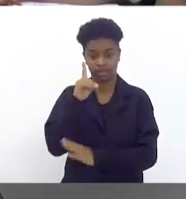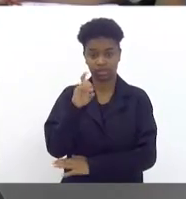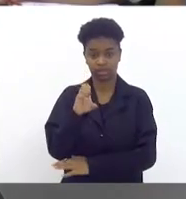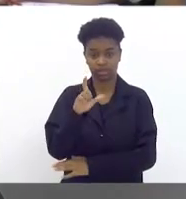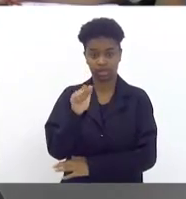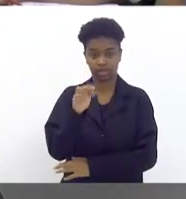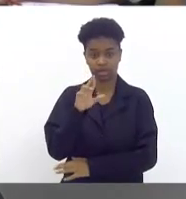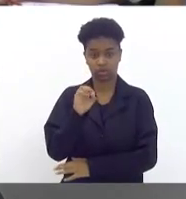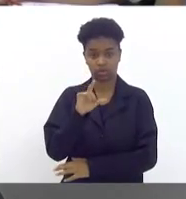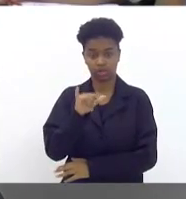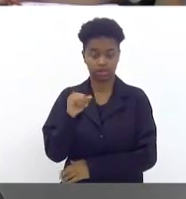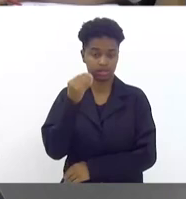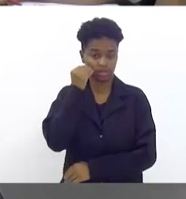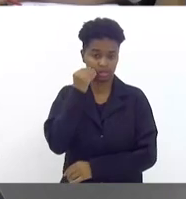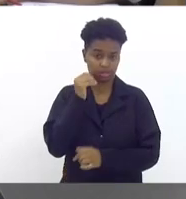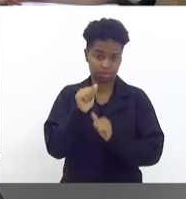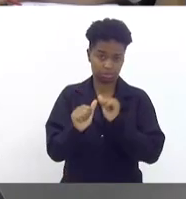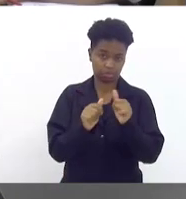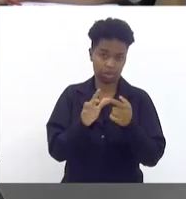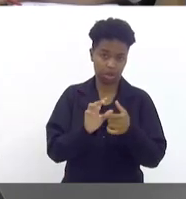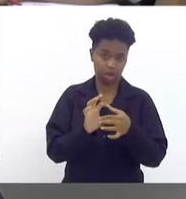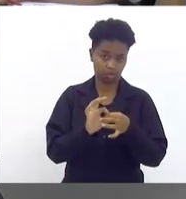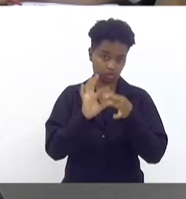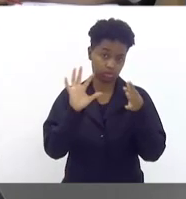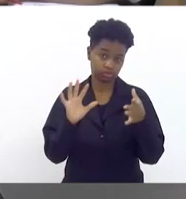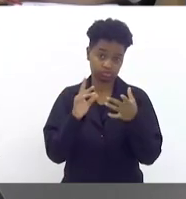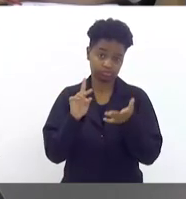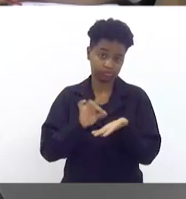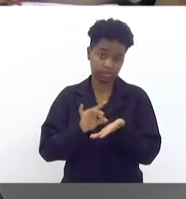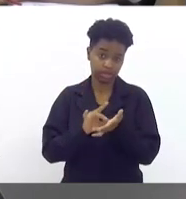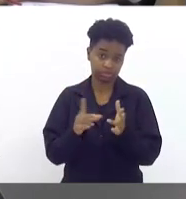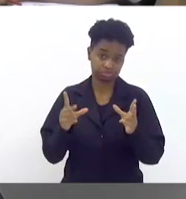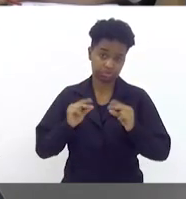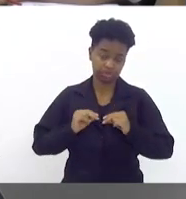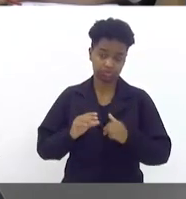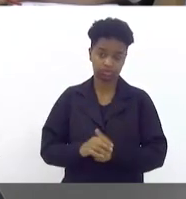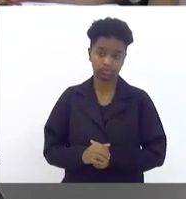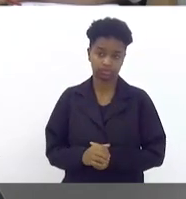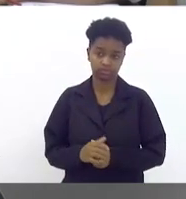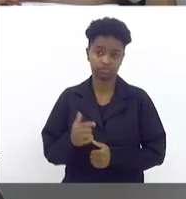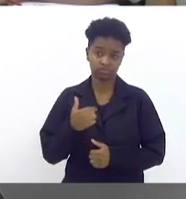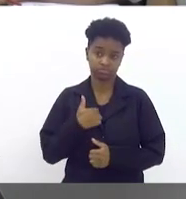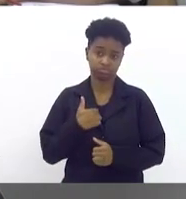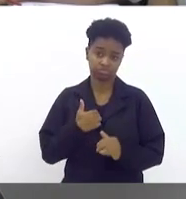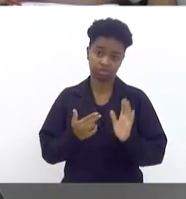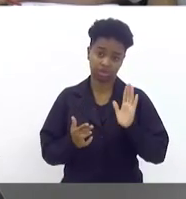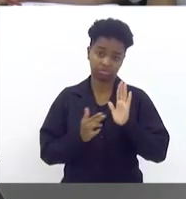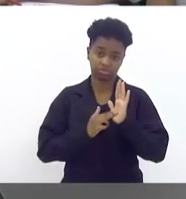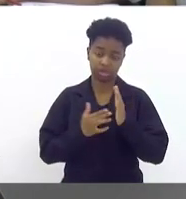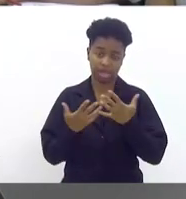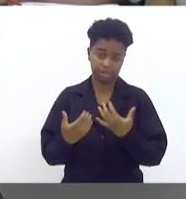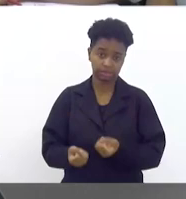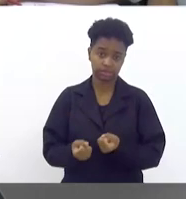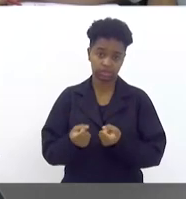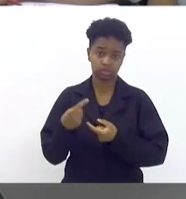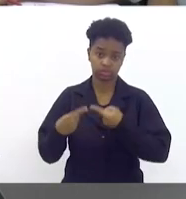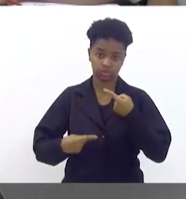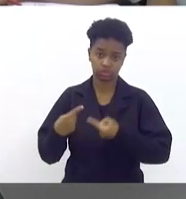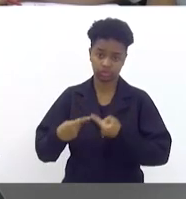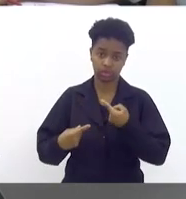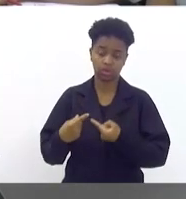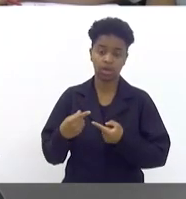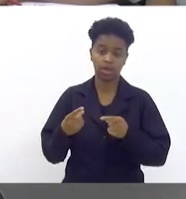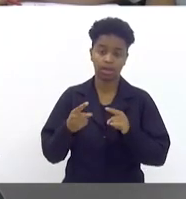se tornar autorizativo e é meritório, de fato. Assim, admito essas discussões de mérito, inclusive, com